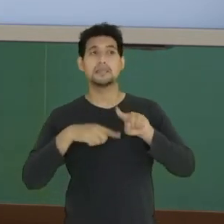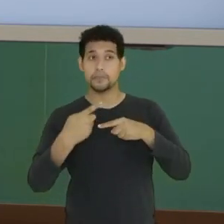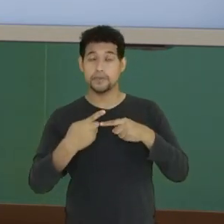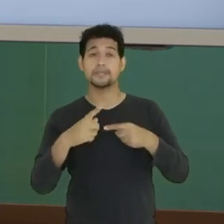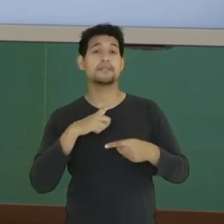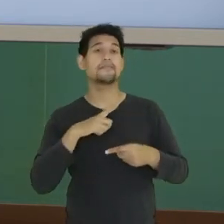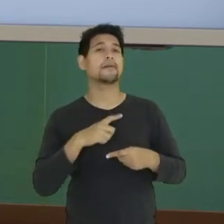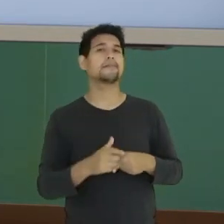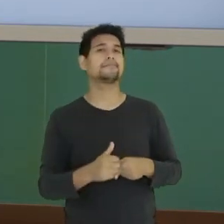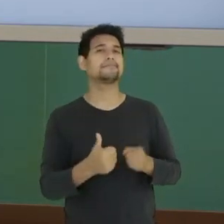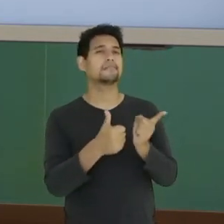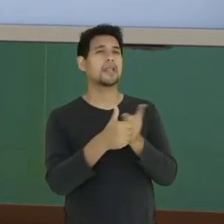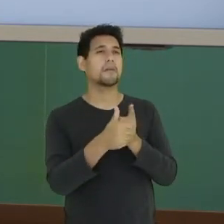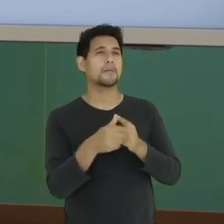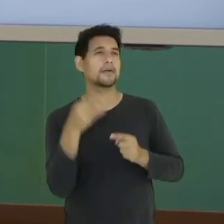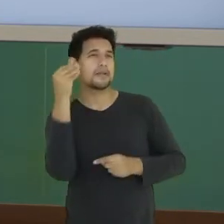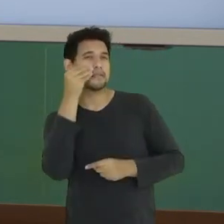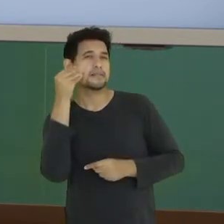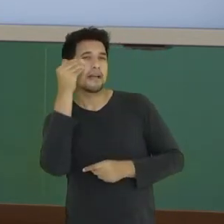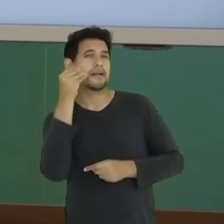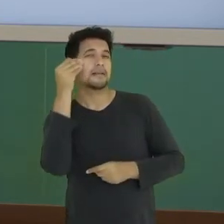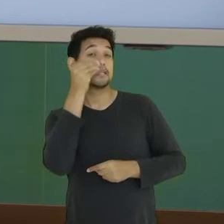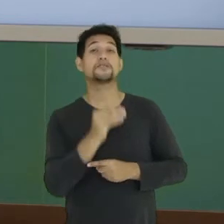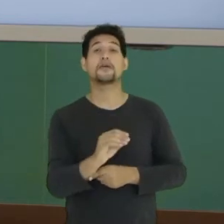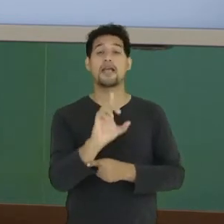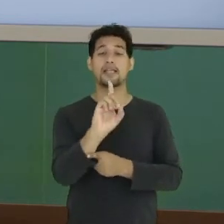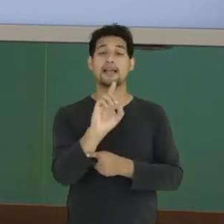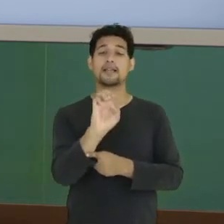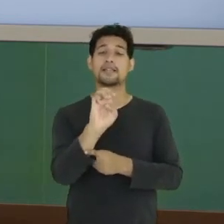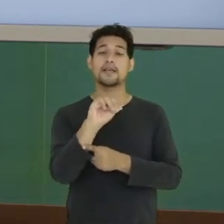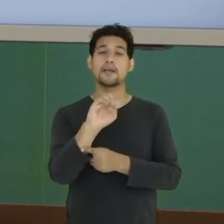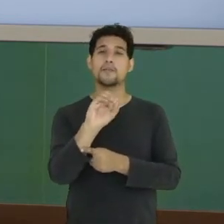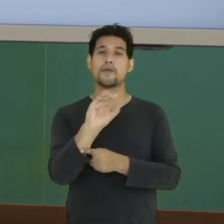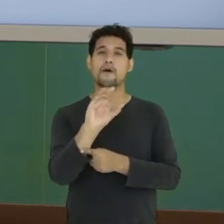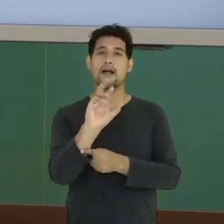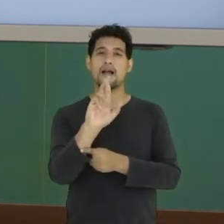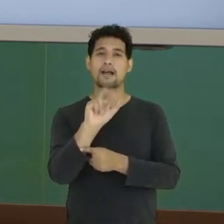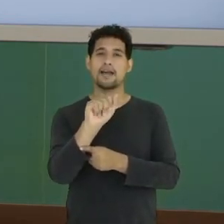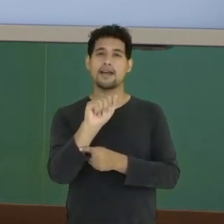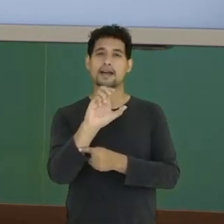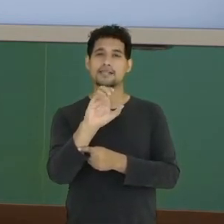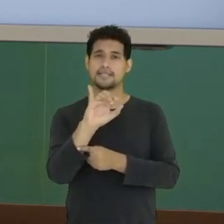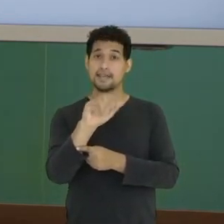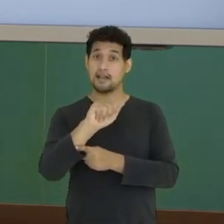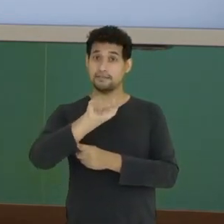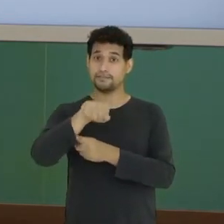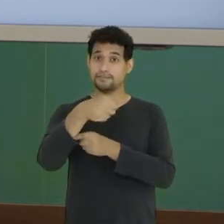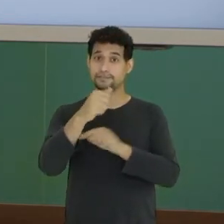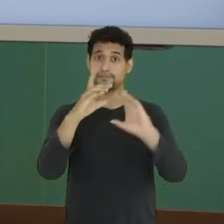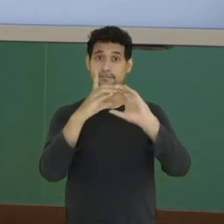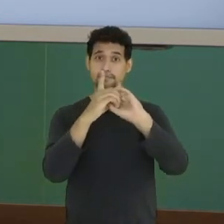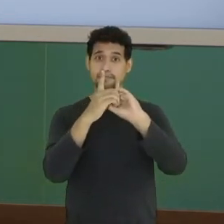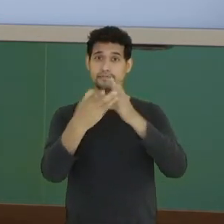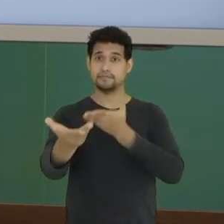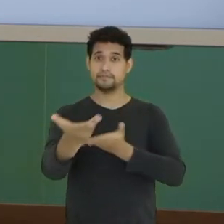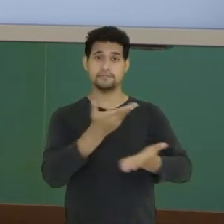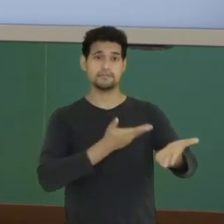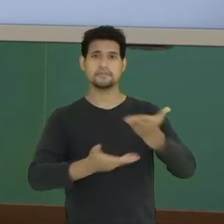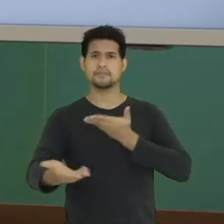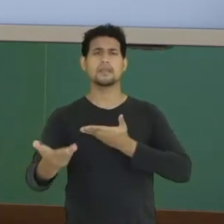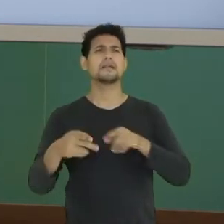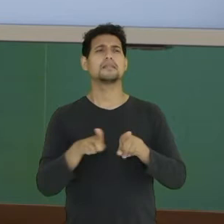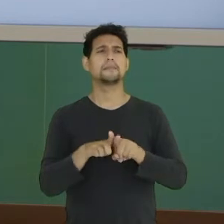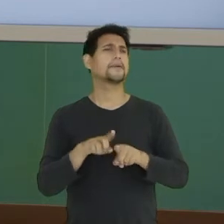primeira experiência de democracia do mundo ocidental. A ampliação do direito de